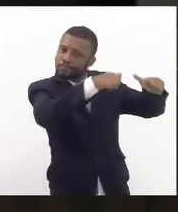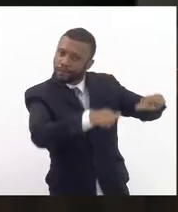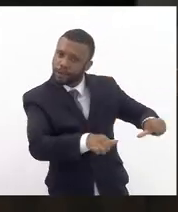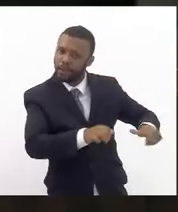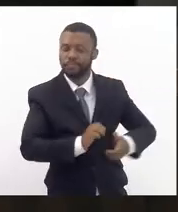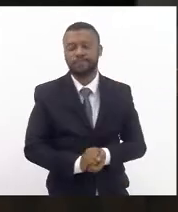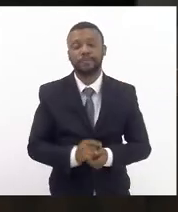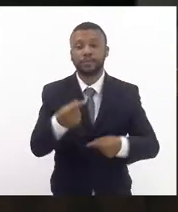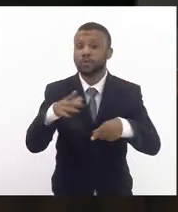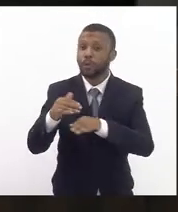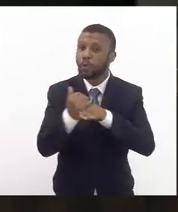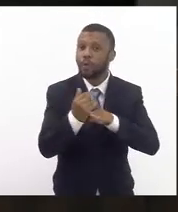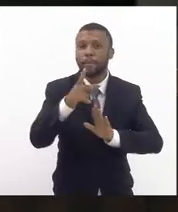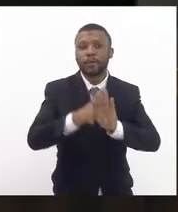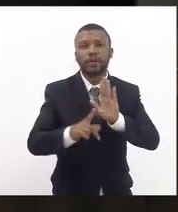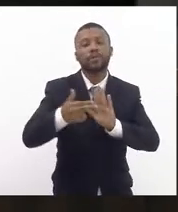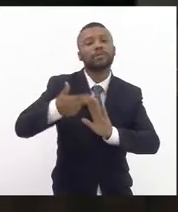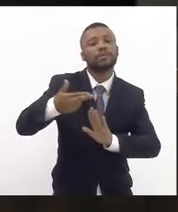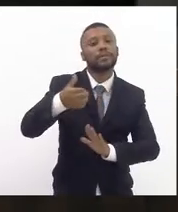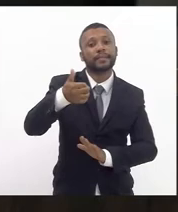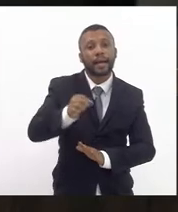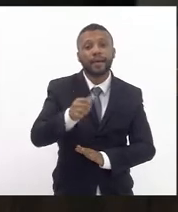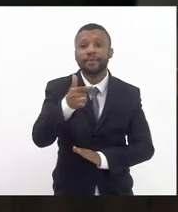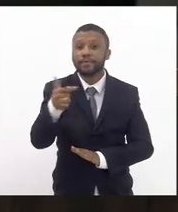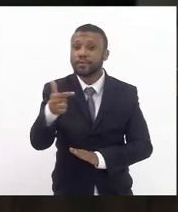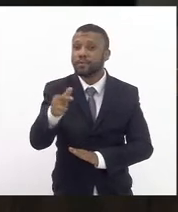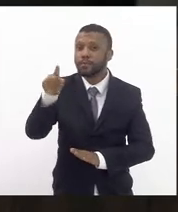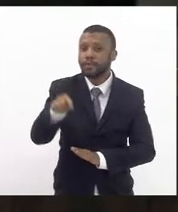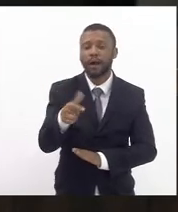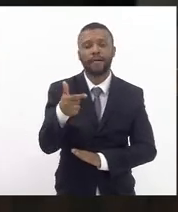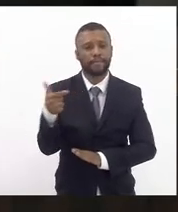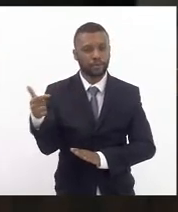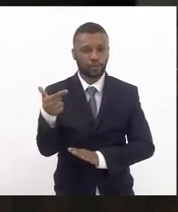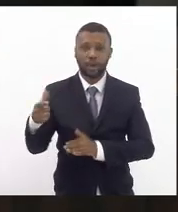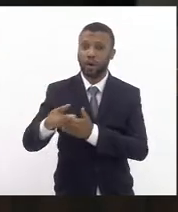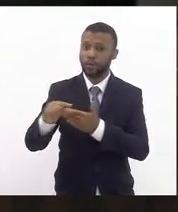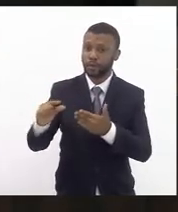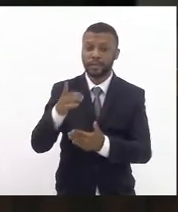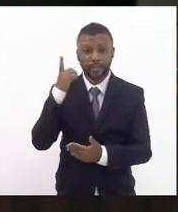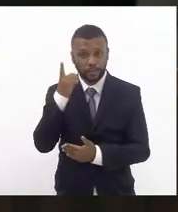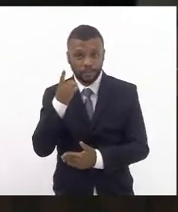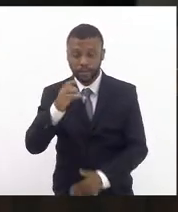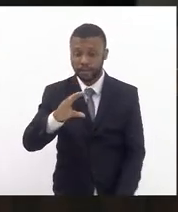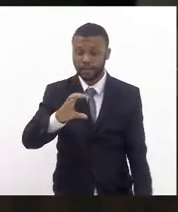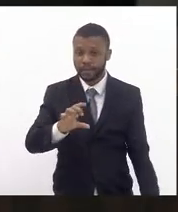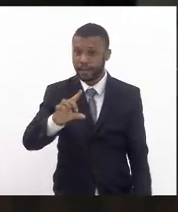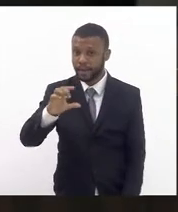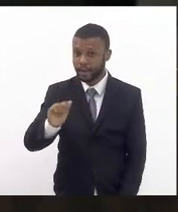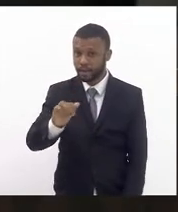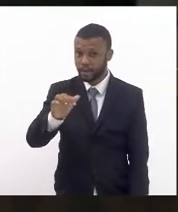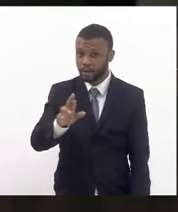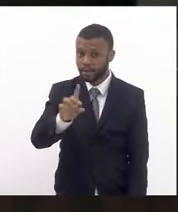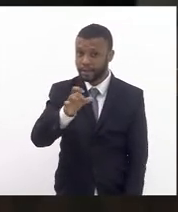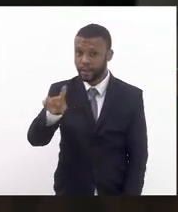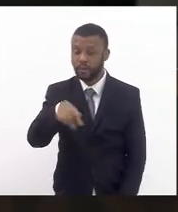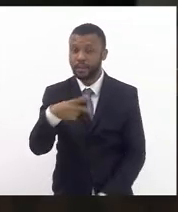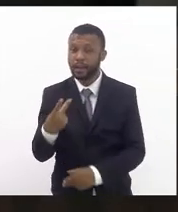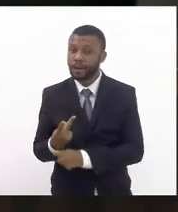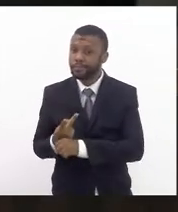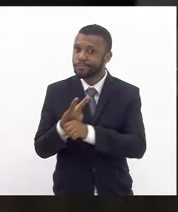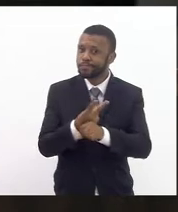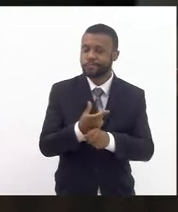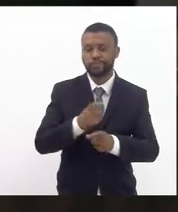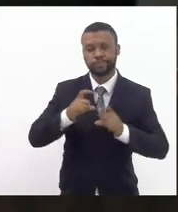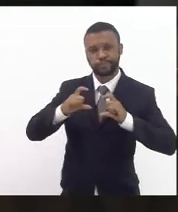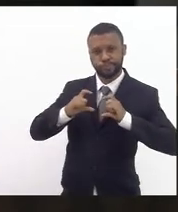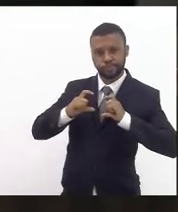Em discussão única, projeto de resolução 1022 de 22, de autoria da deputada Célia Jordão, que concede medalha Tiradentes, seu